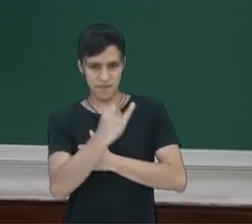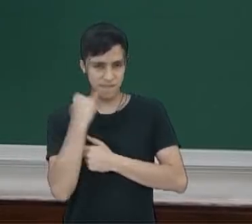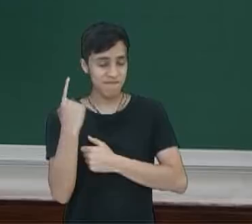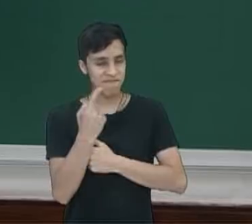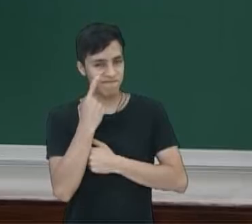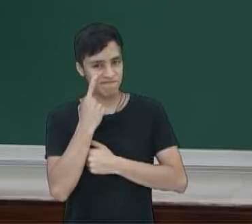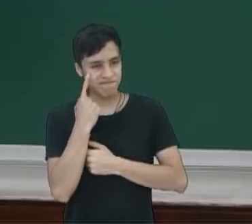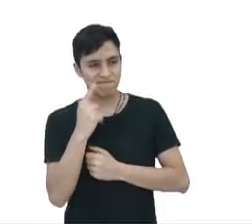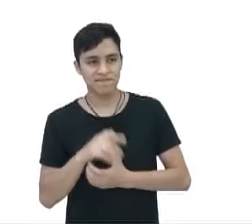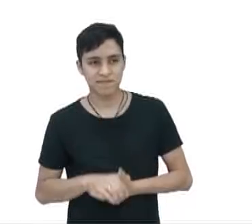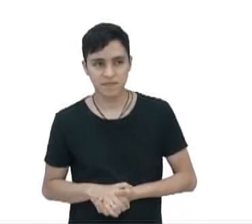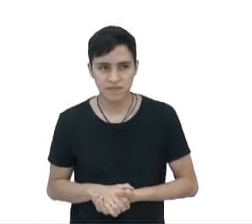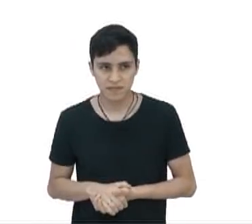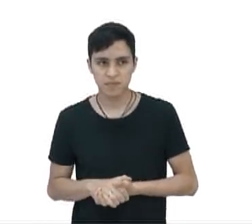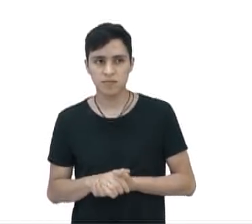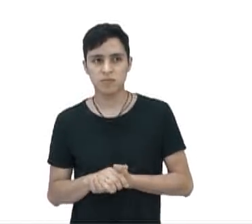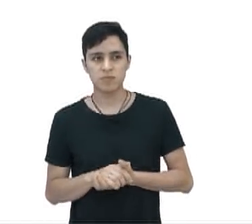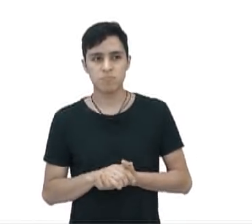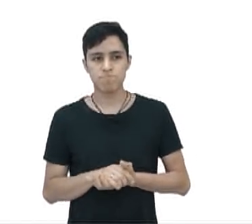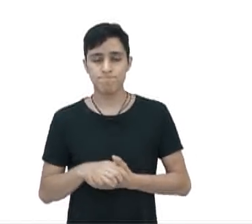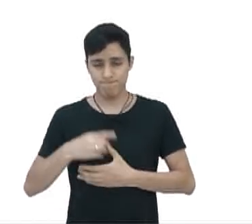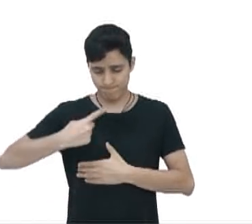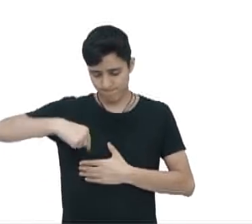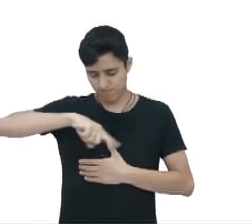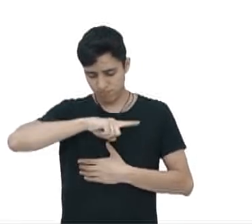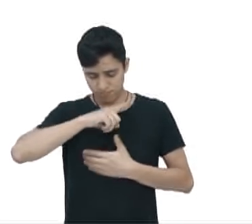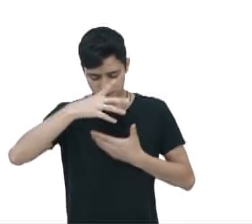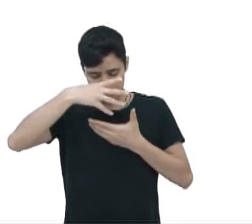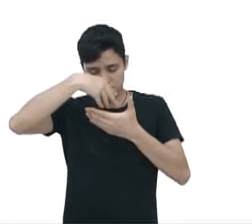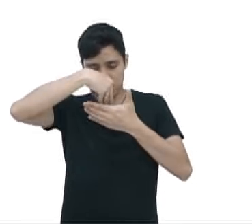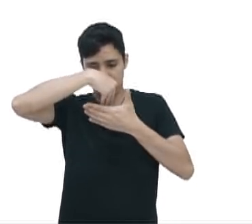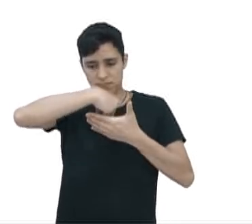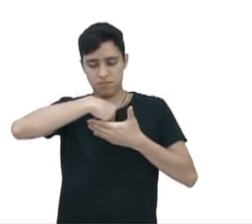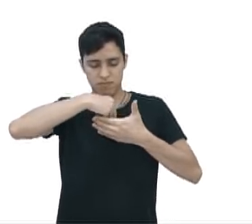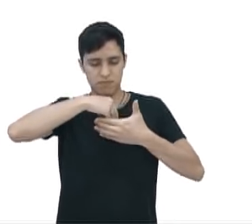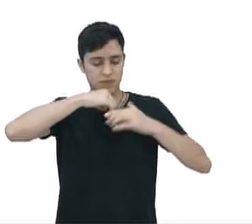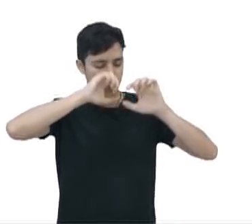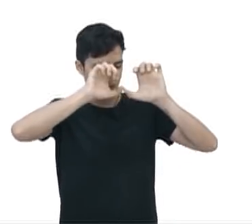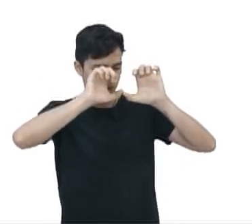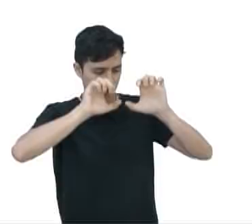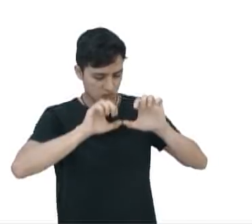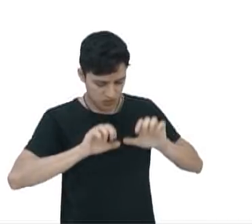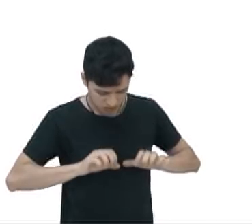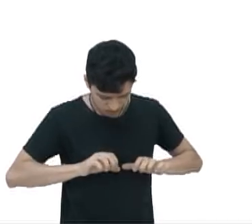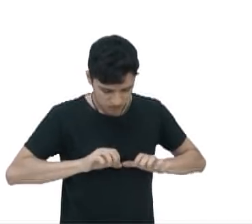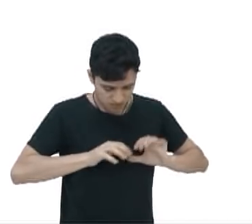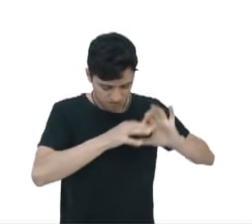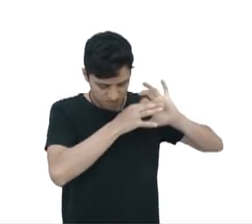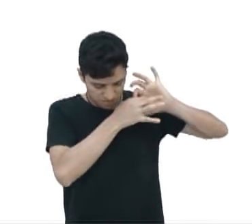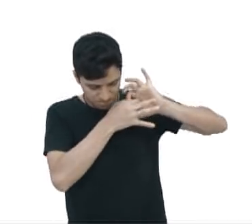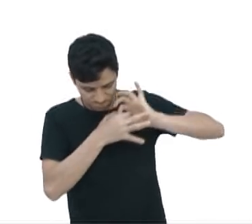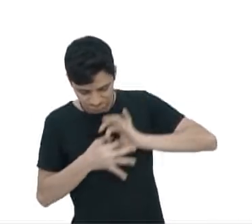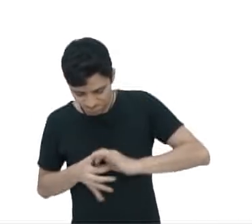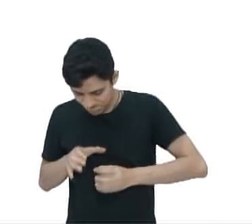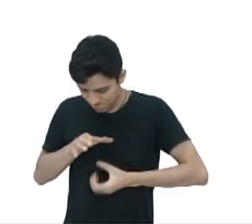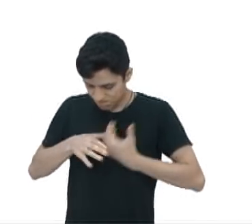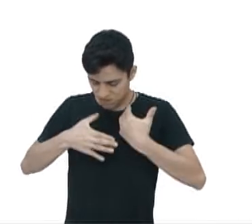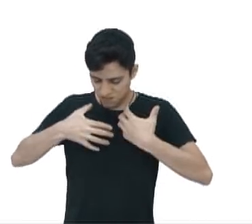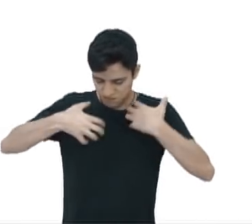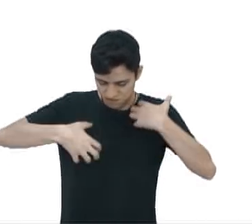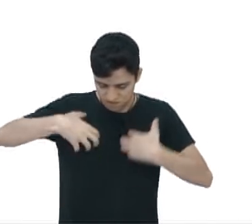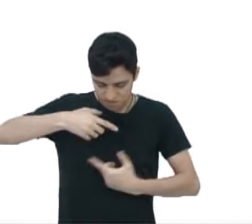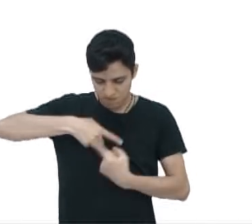só, nós temos várias estruturas que vão formar o nosso organismo. Partindo da